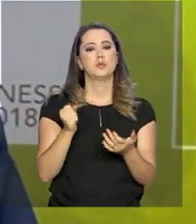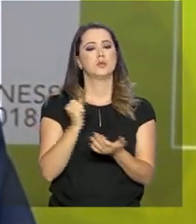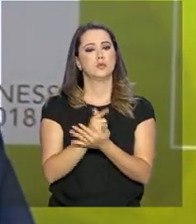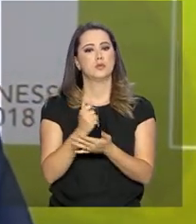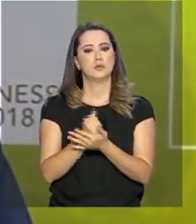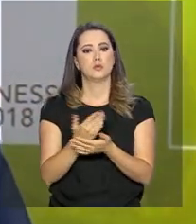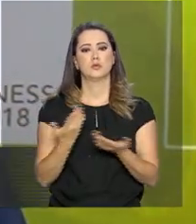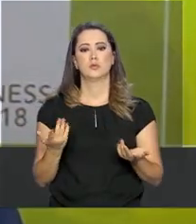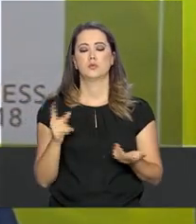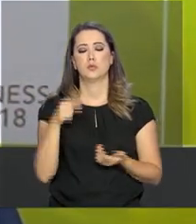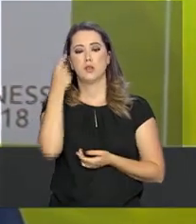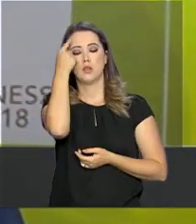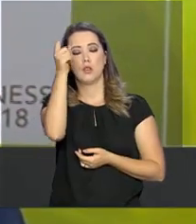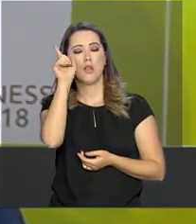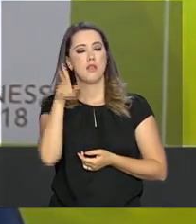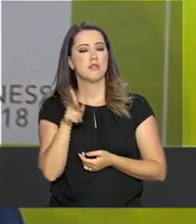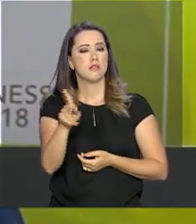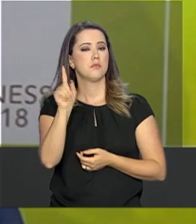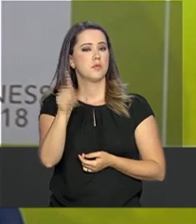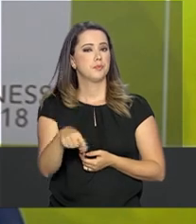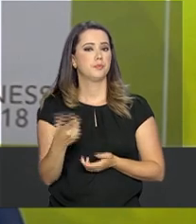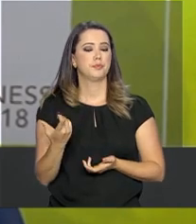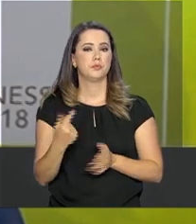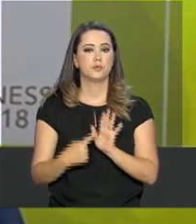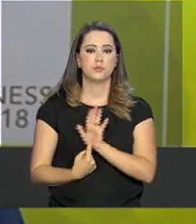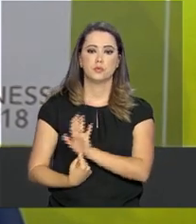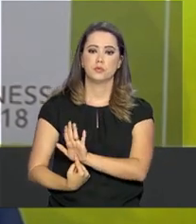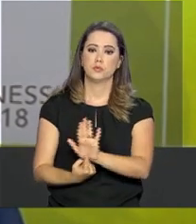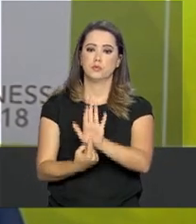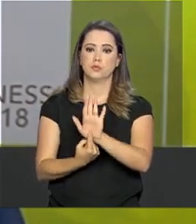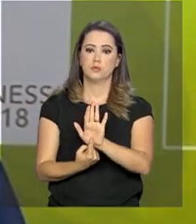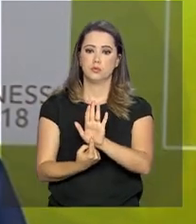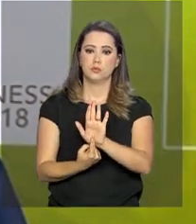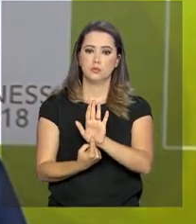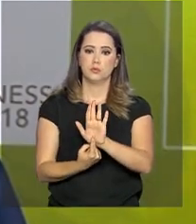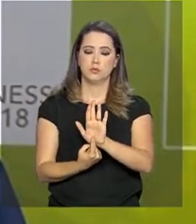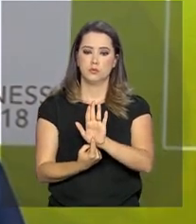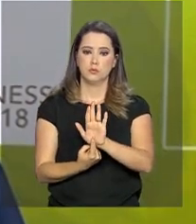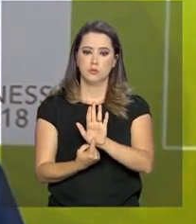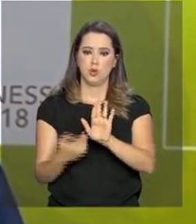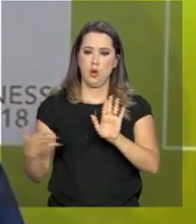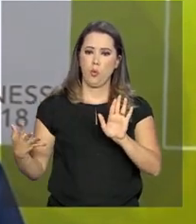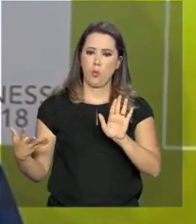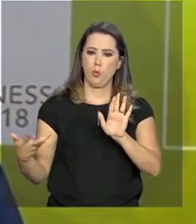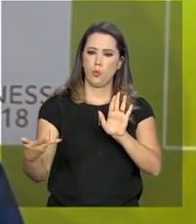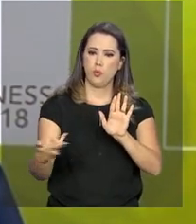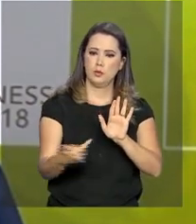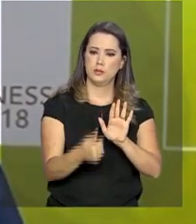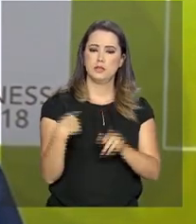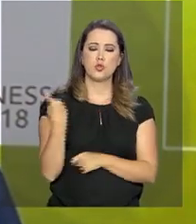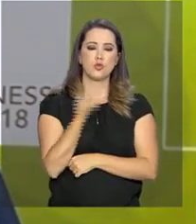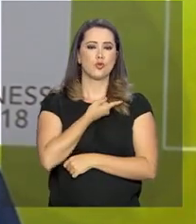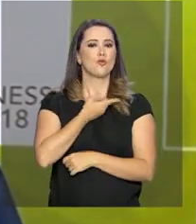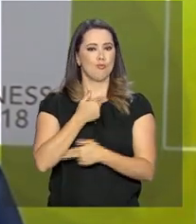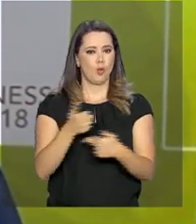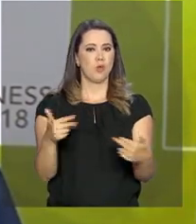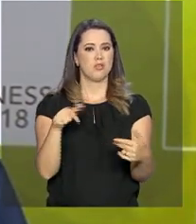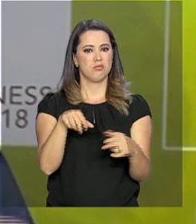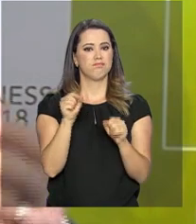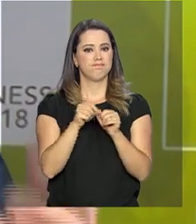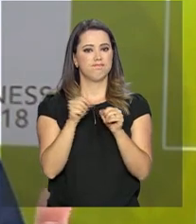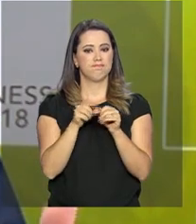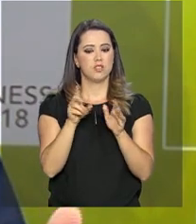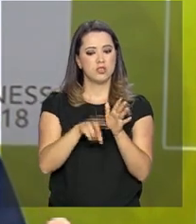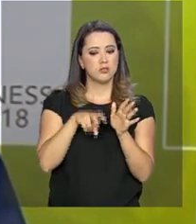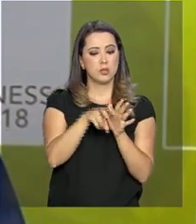também, né? E a ideia sempre é demonstrar a qualidade do nosso produto, demonstrar a